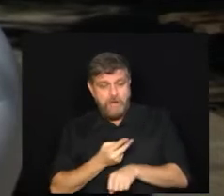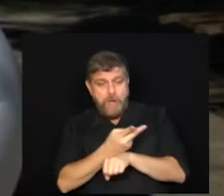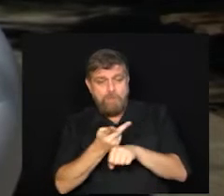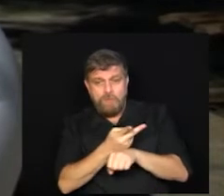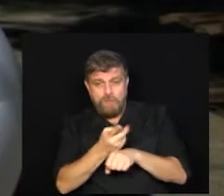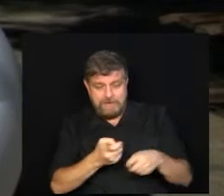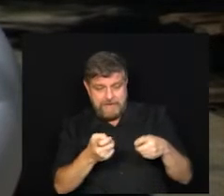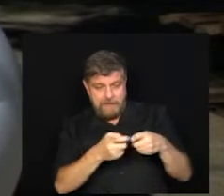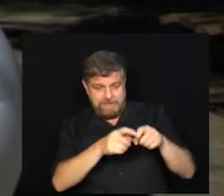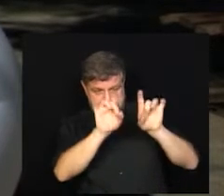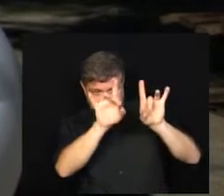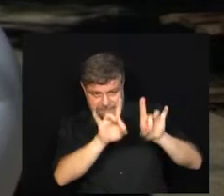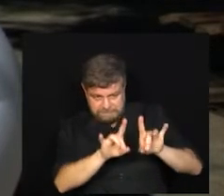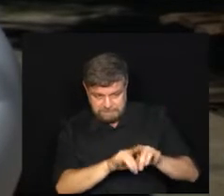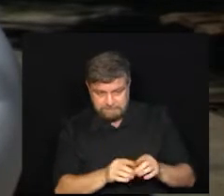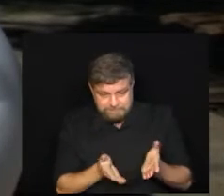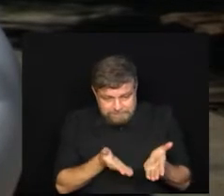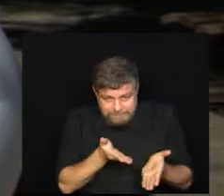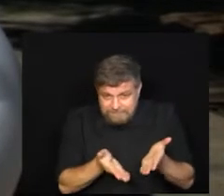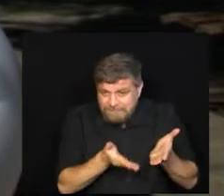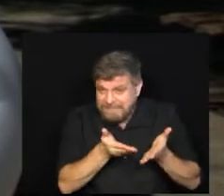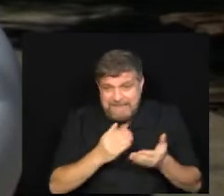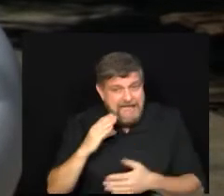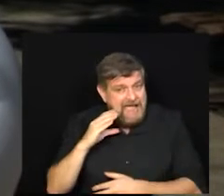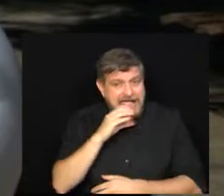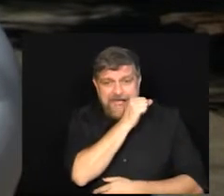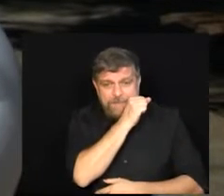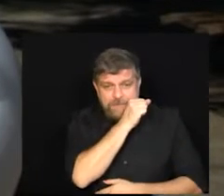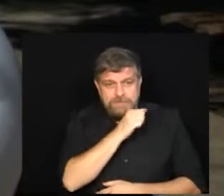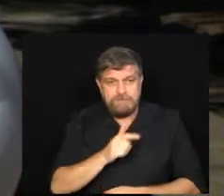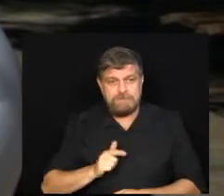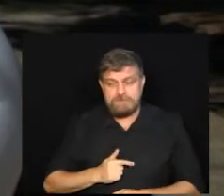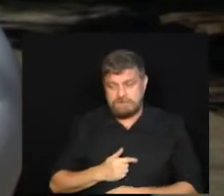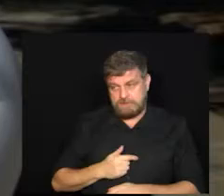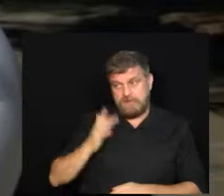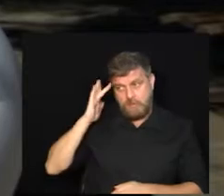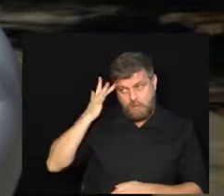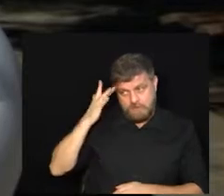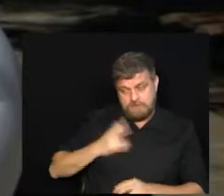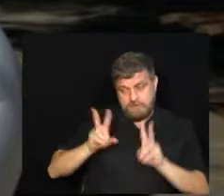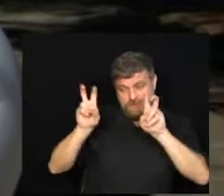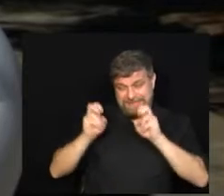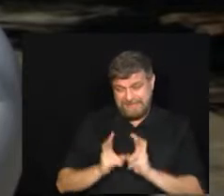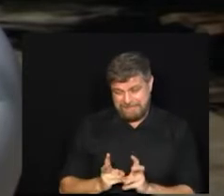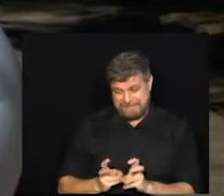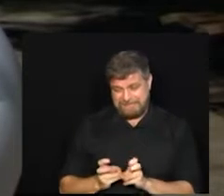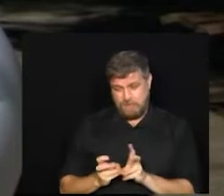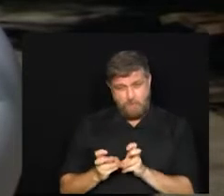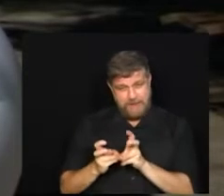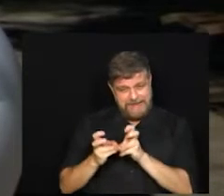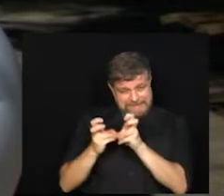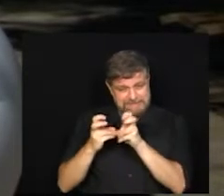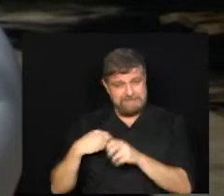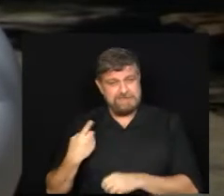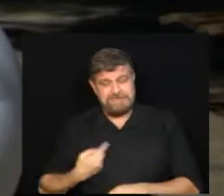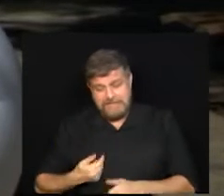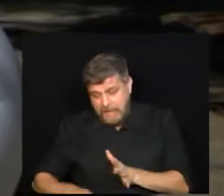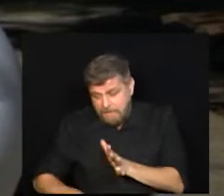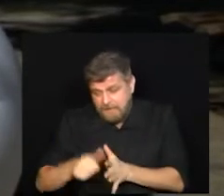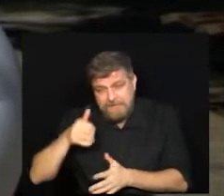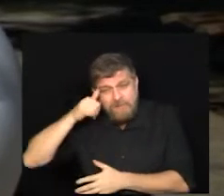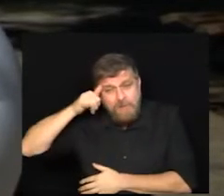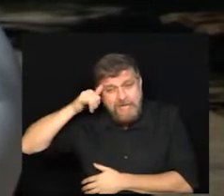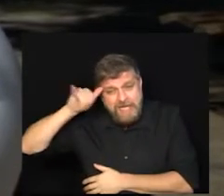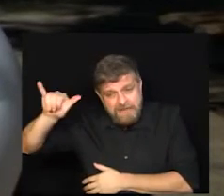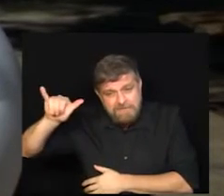médico especialista para fazer o tratamento o quanto antes. Sim, eu acho que quando a gente fala em câncer, a primeira coisa que a gente pode fazer é prevenção.